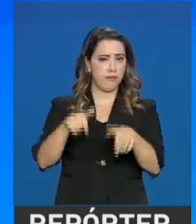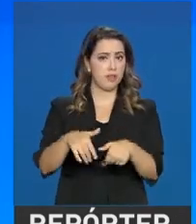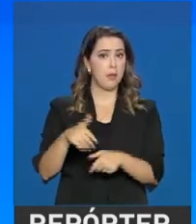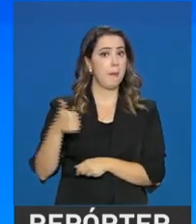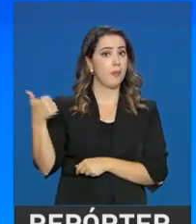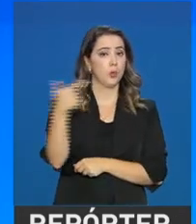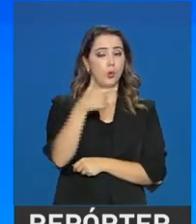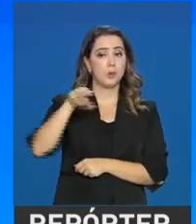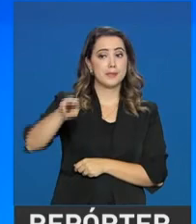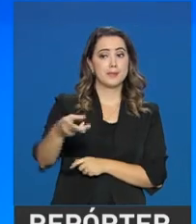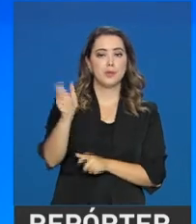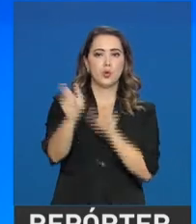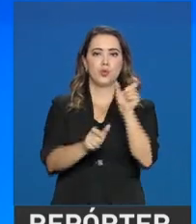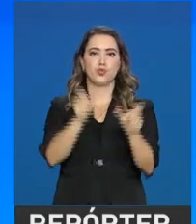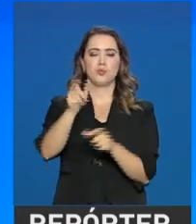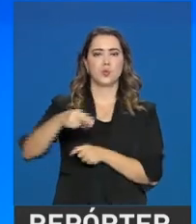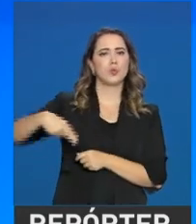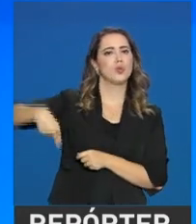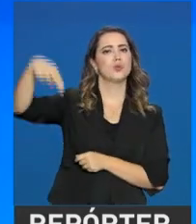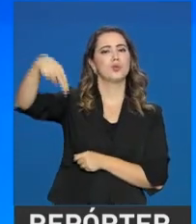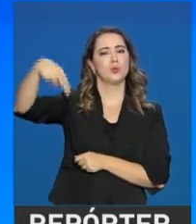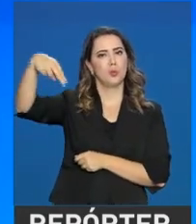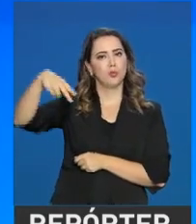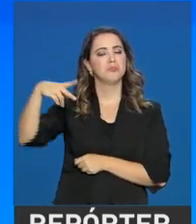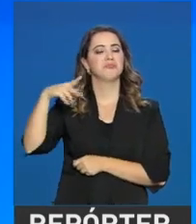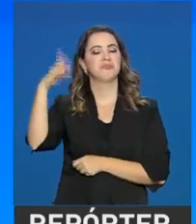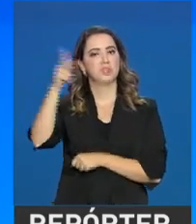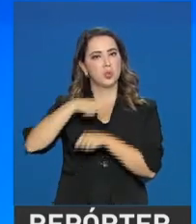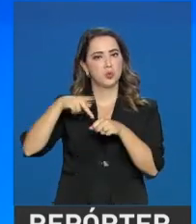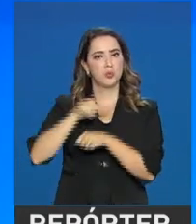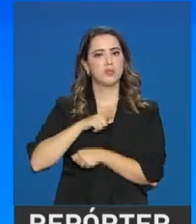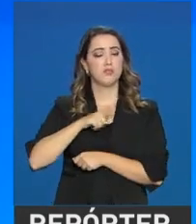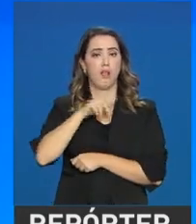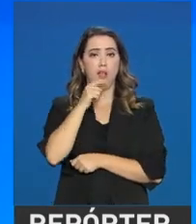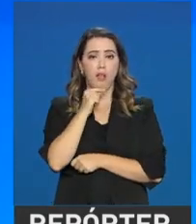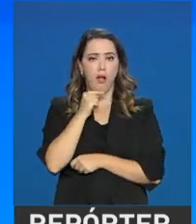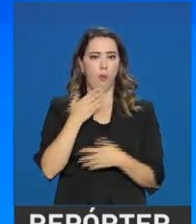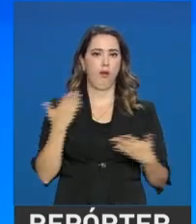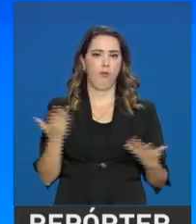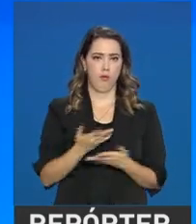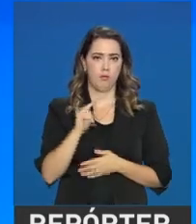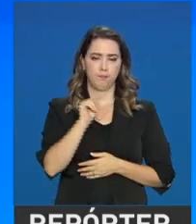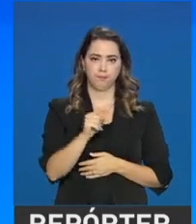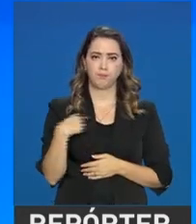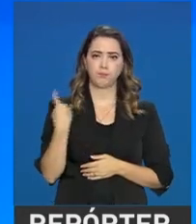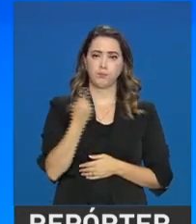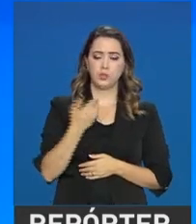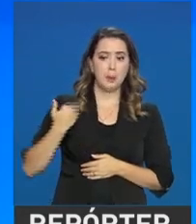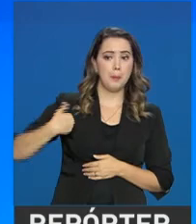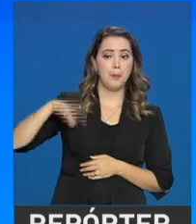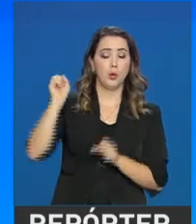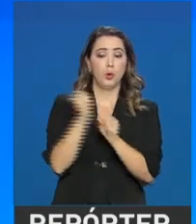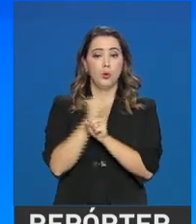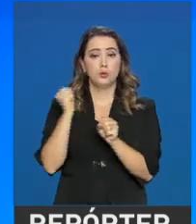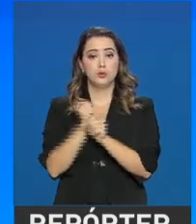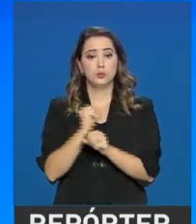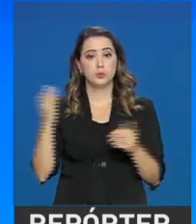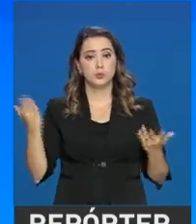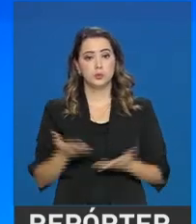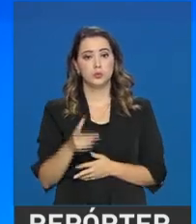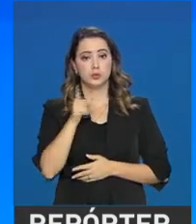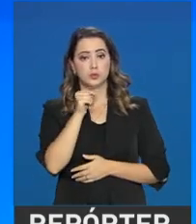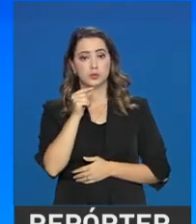de brasileiros no nordeste do país e ao realizar essa que é a maior obra da infraestrutura hídrica